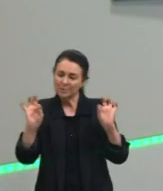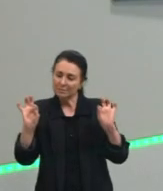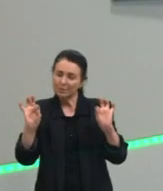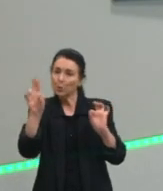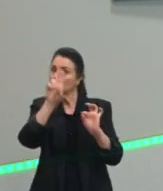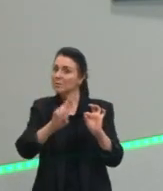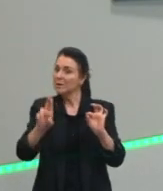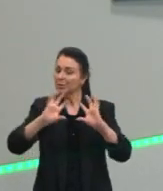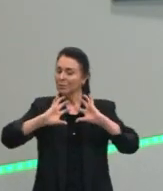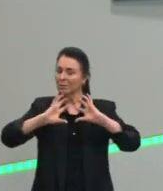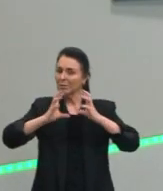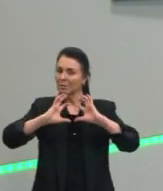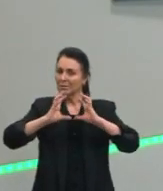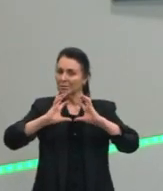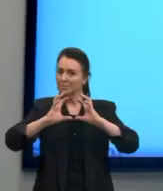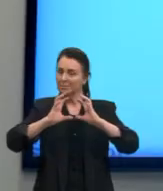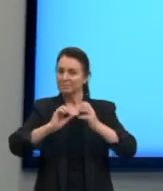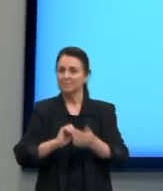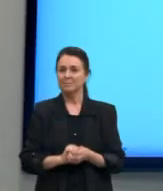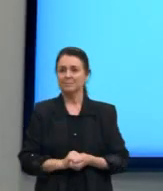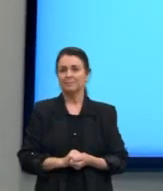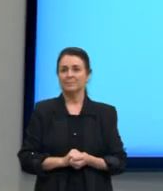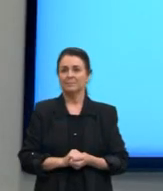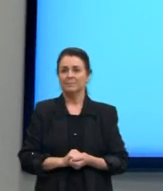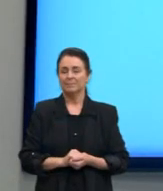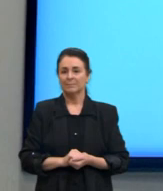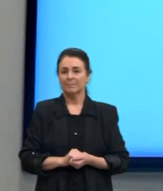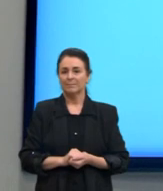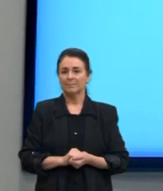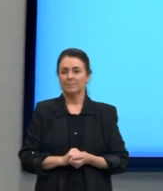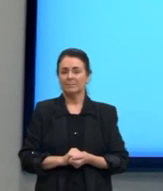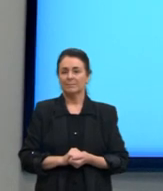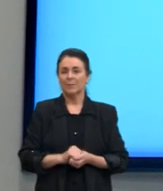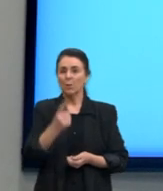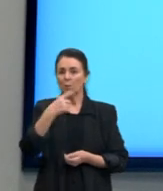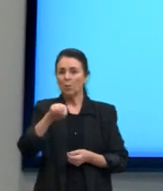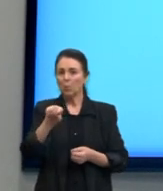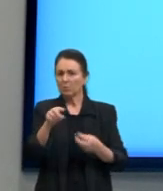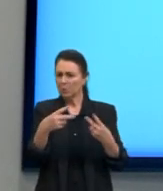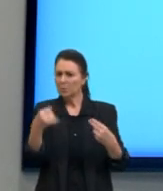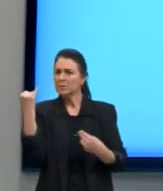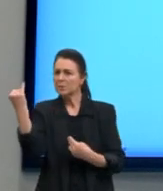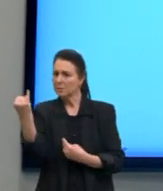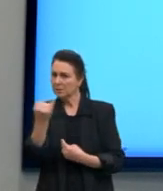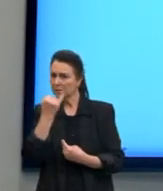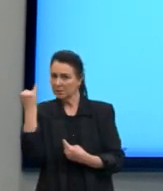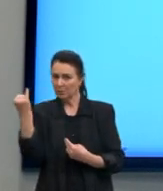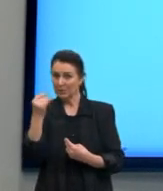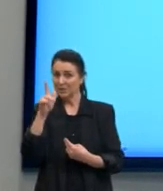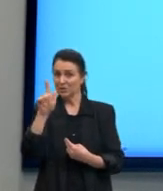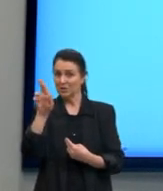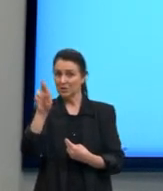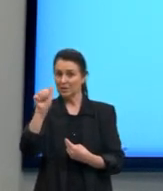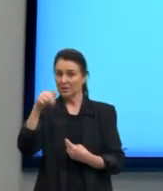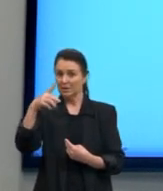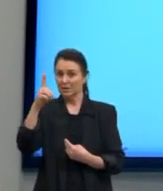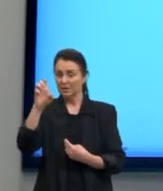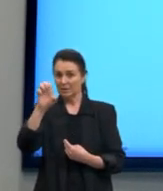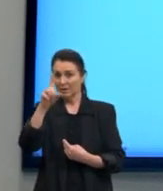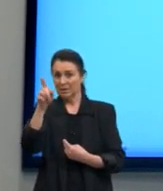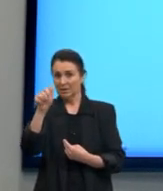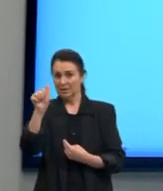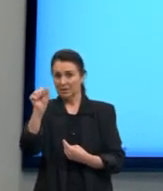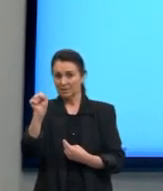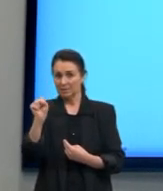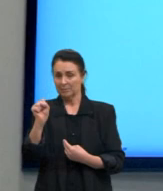nessa bola é bom a outra coisa importante sobre grandezas é saber